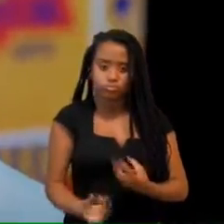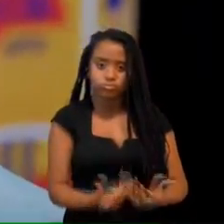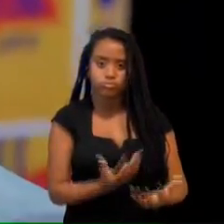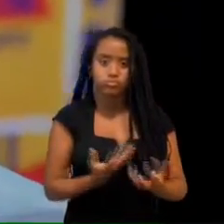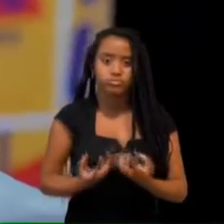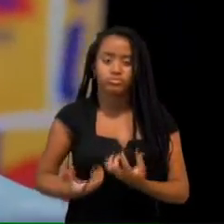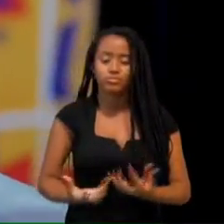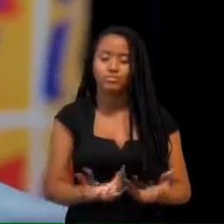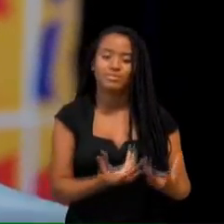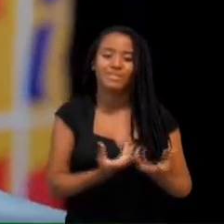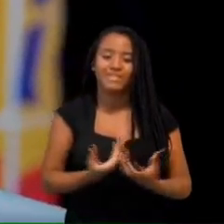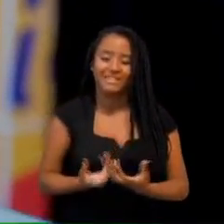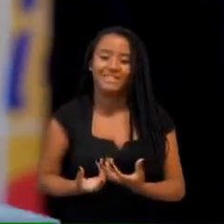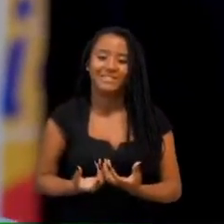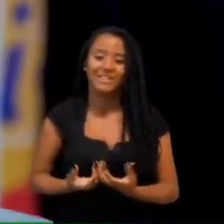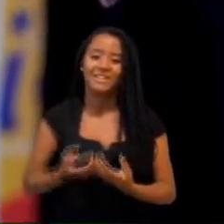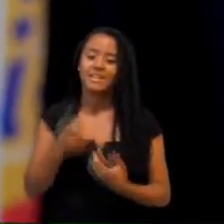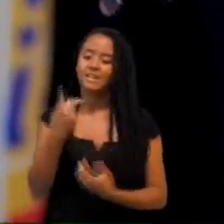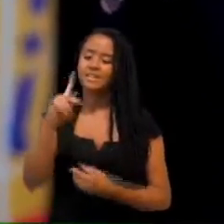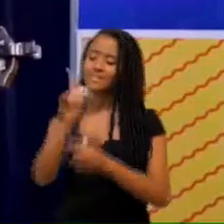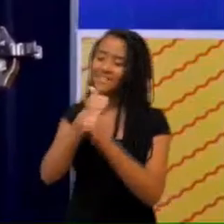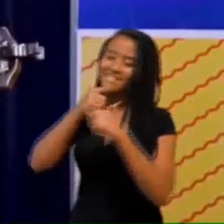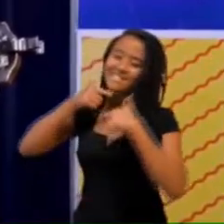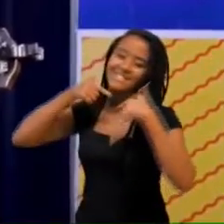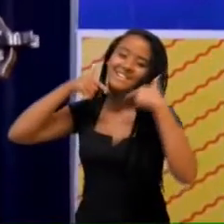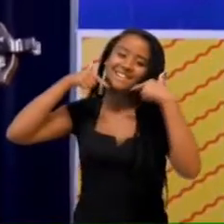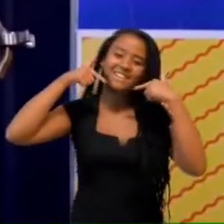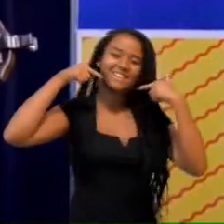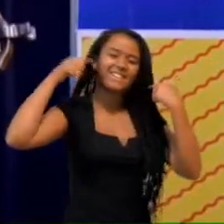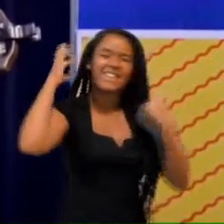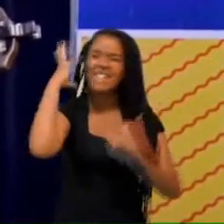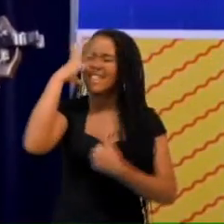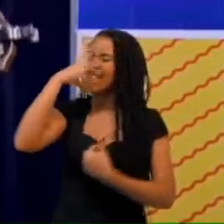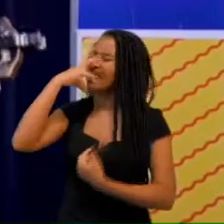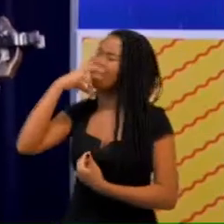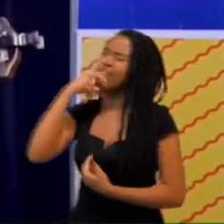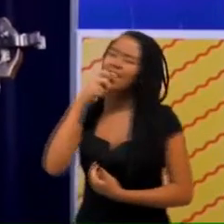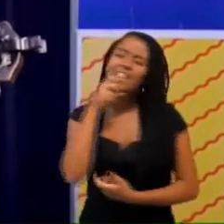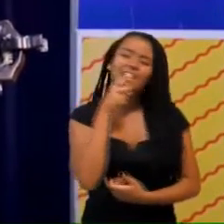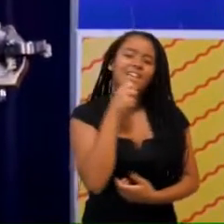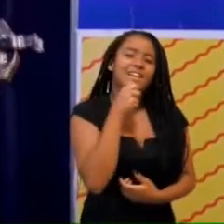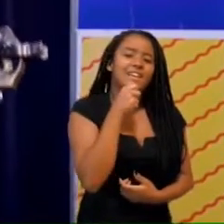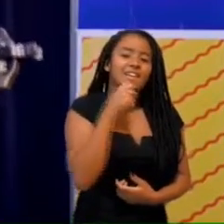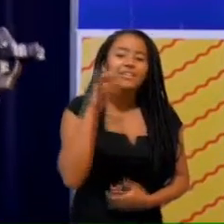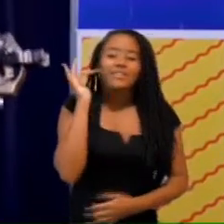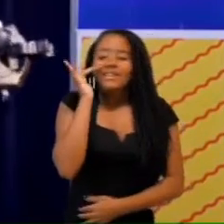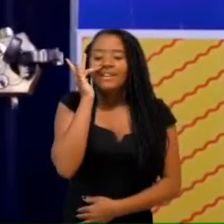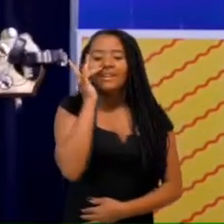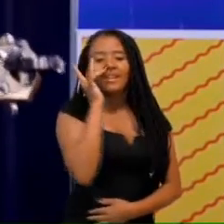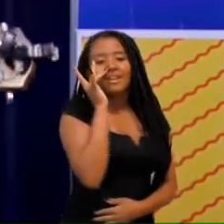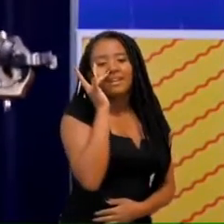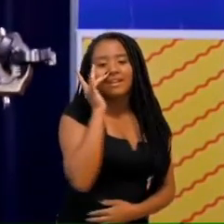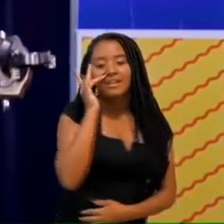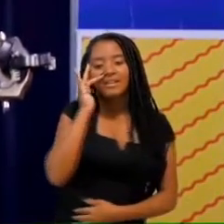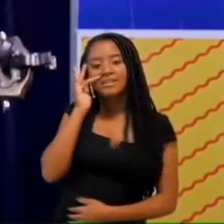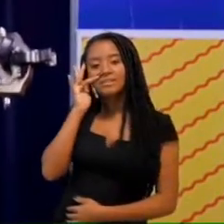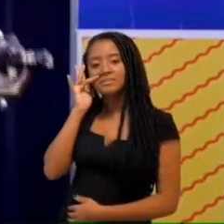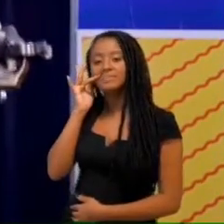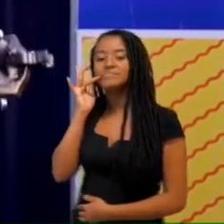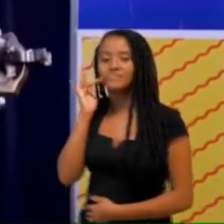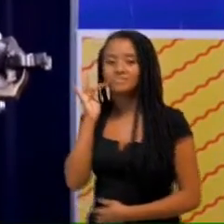espaço pro empate teu riso blackout perdi o chão nesse